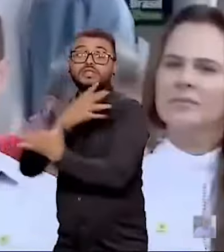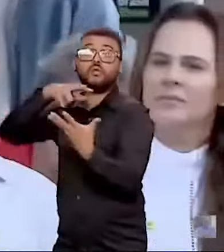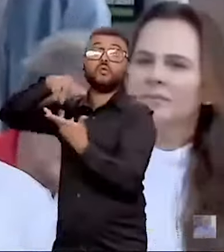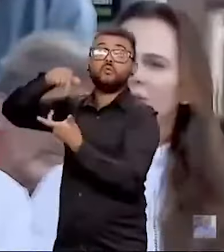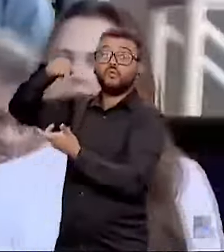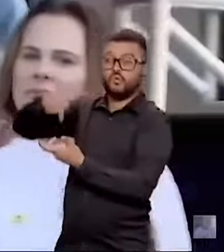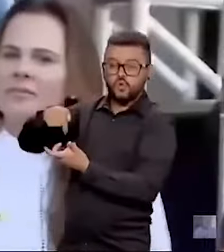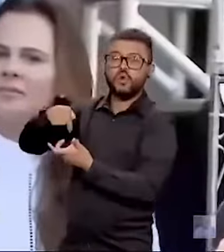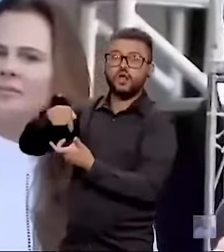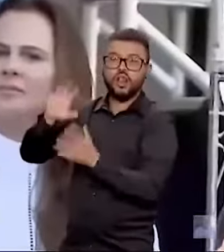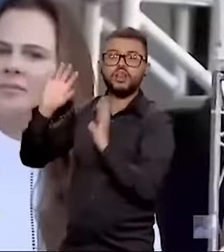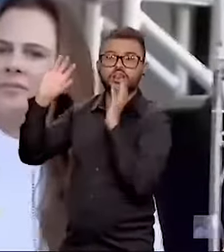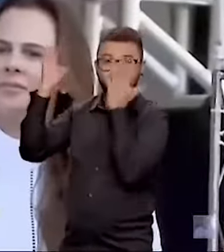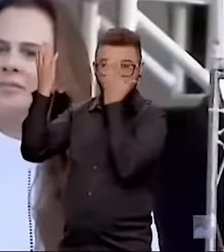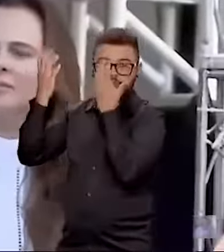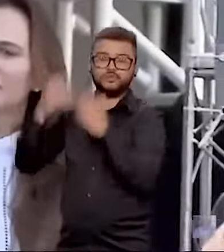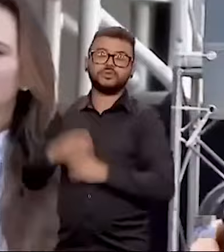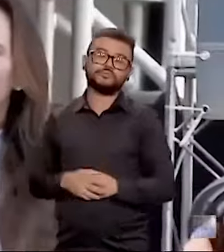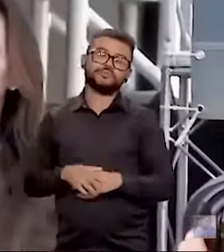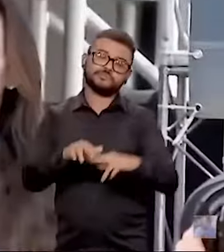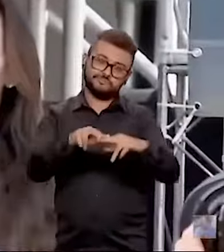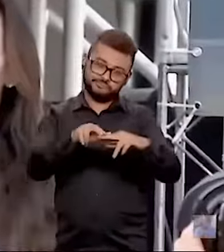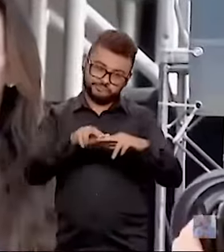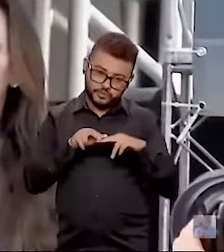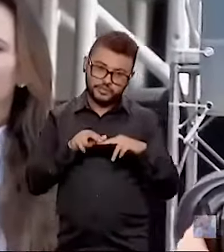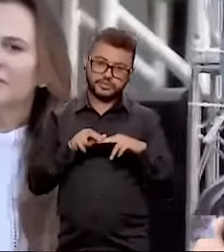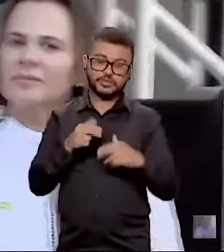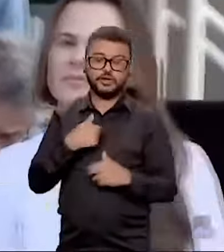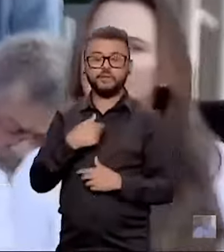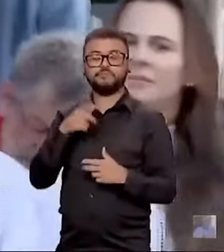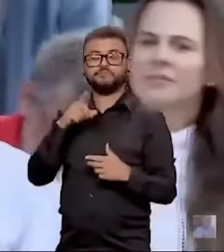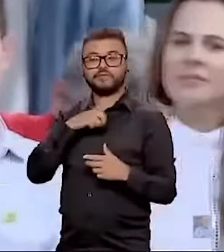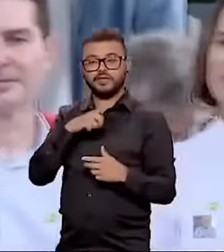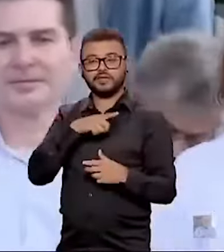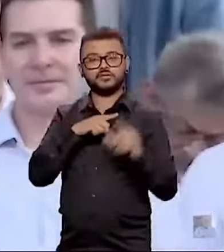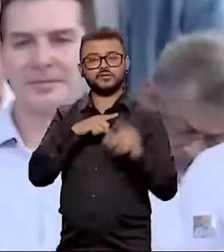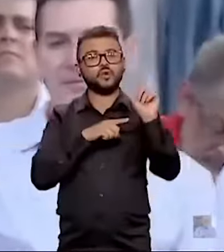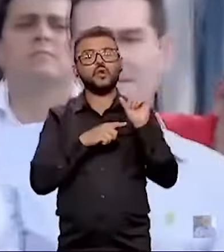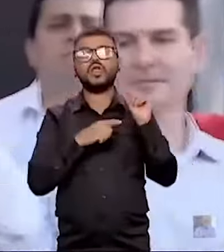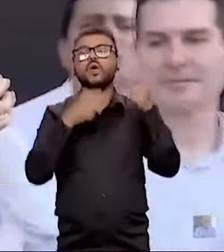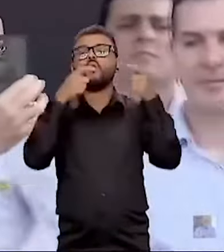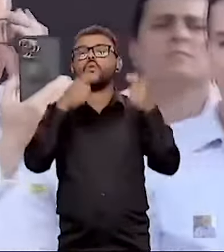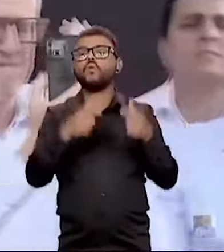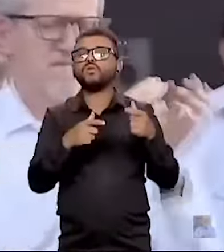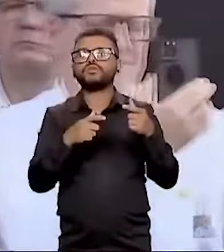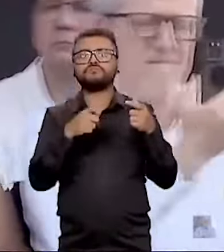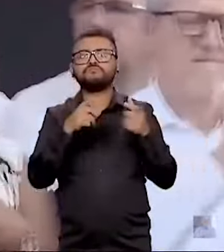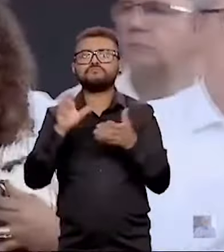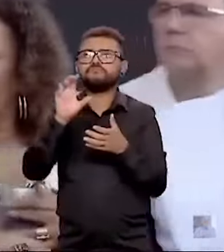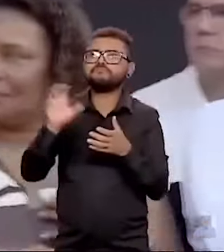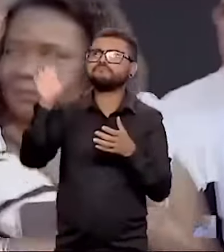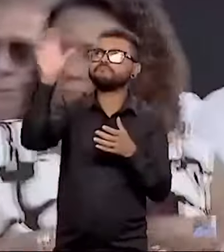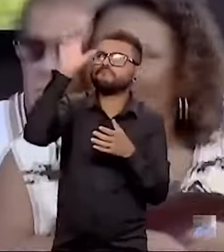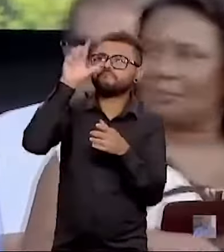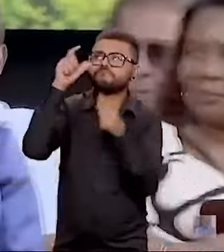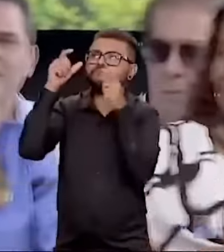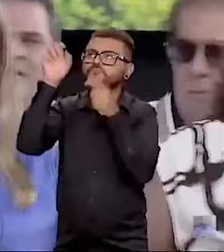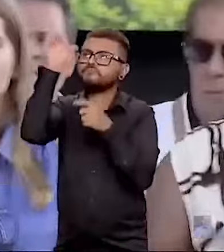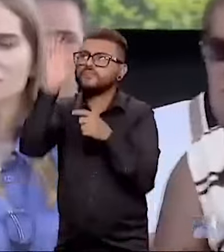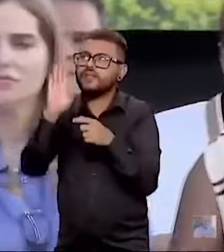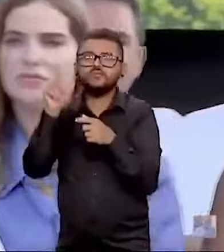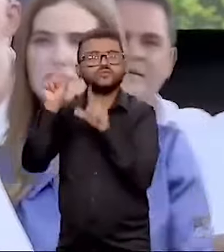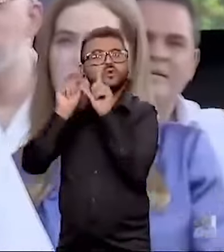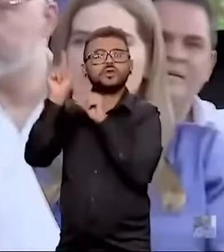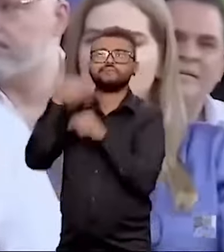pode acontecer no planeta. E foi por isso que, quando eu tive que escolher para onde a gente